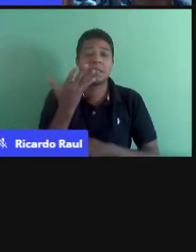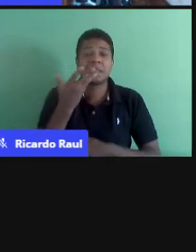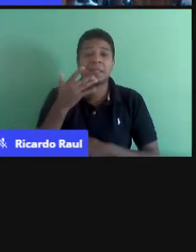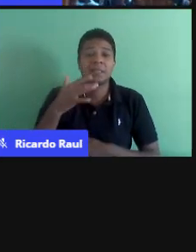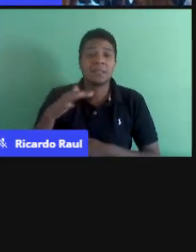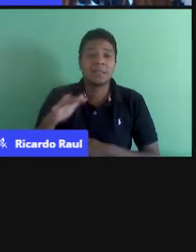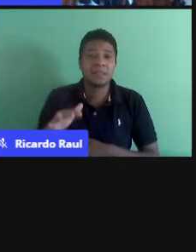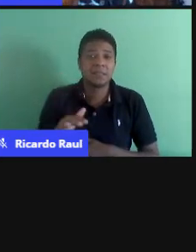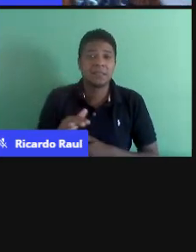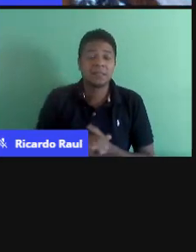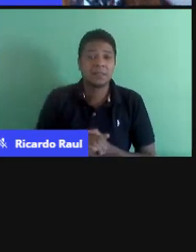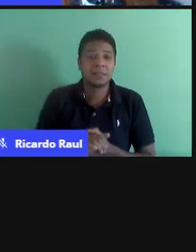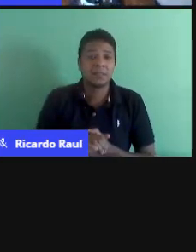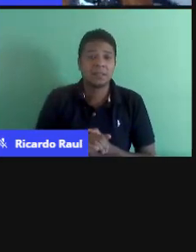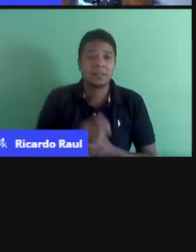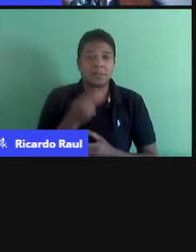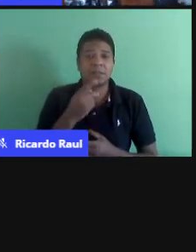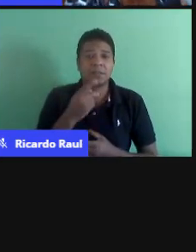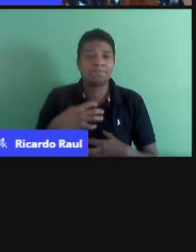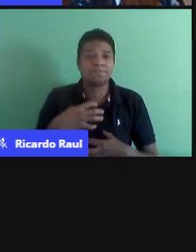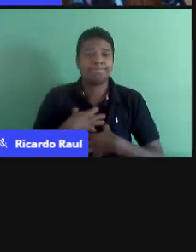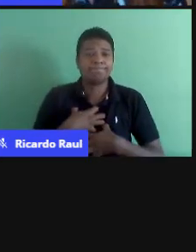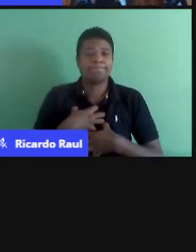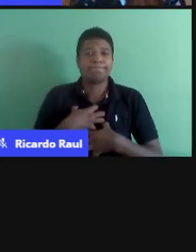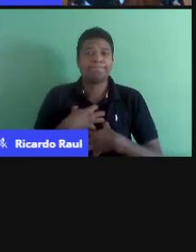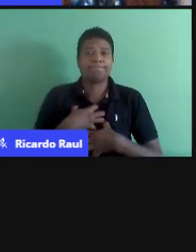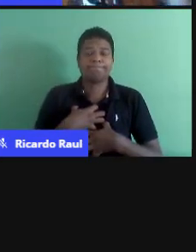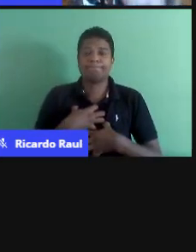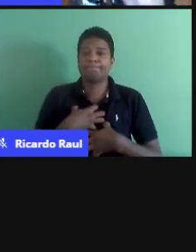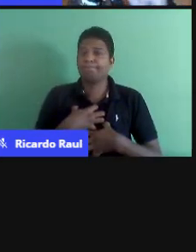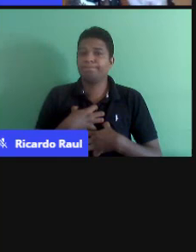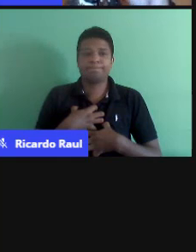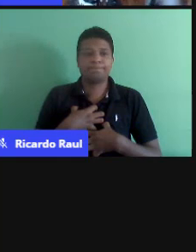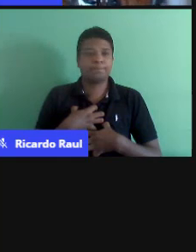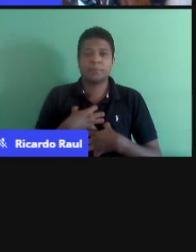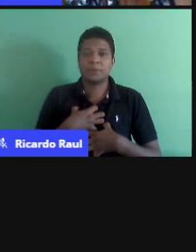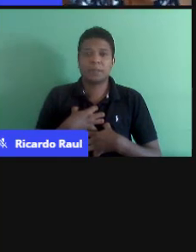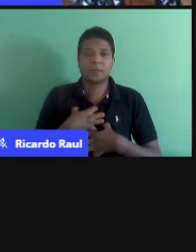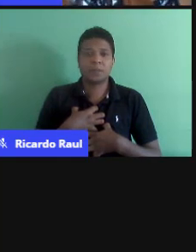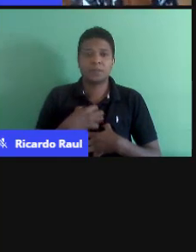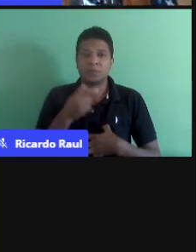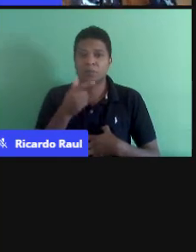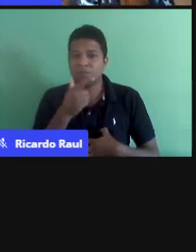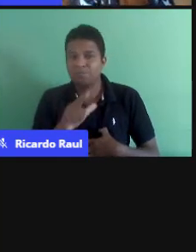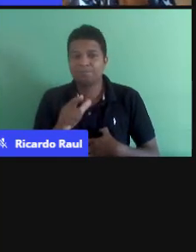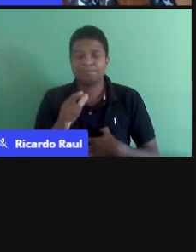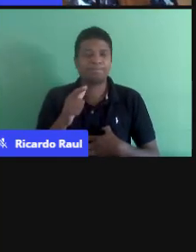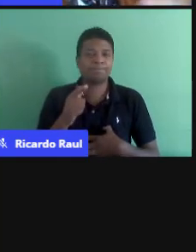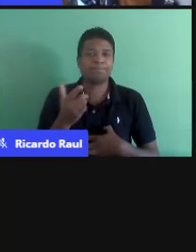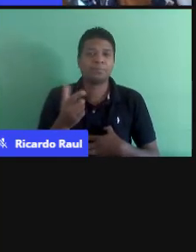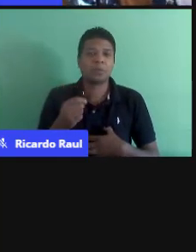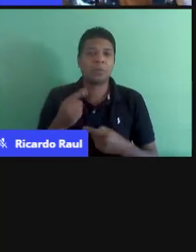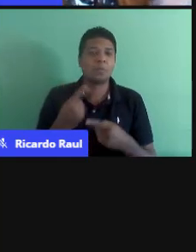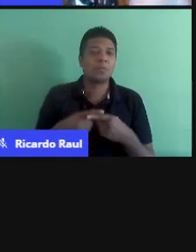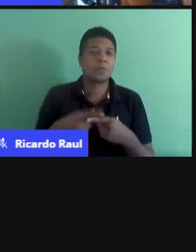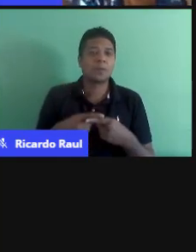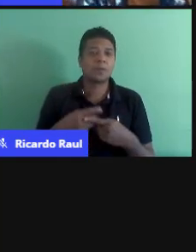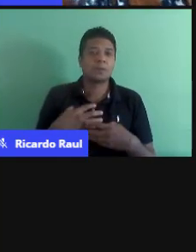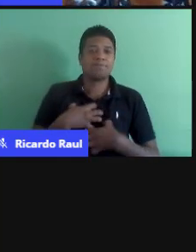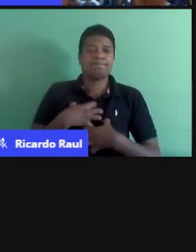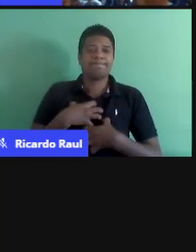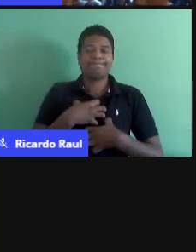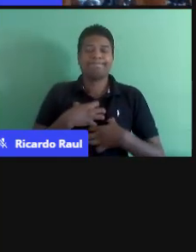está demonstrando uma insegurança que ela tem. Por que ela tem insegurança? Ao